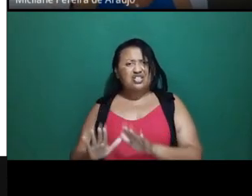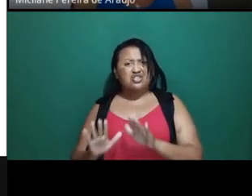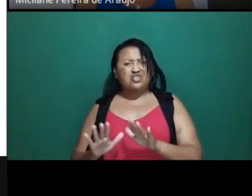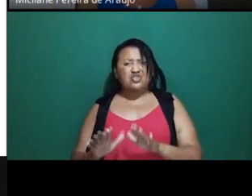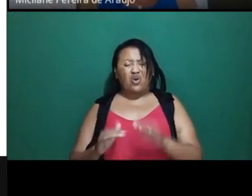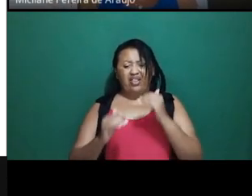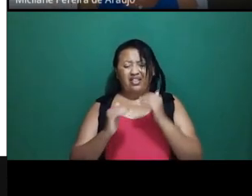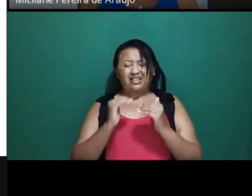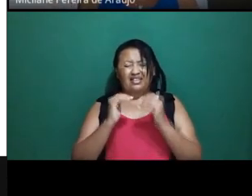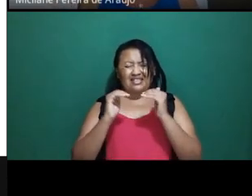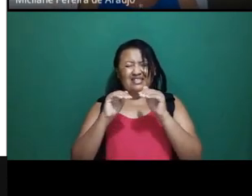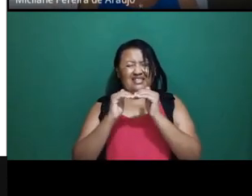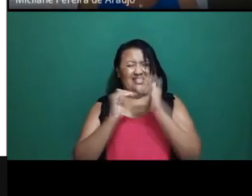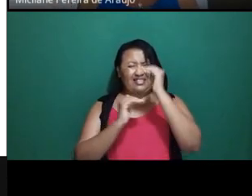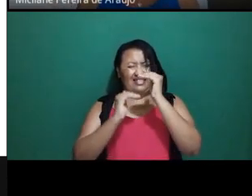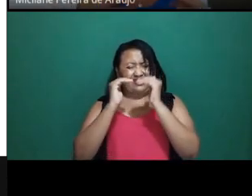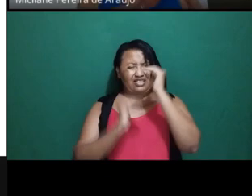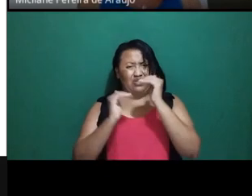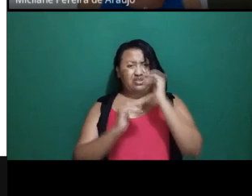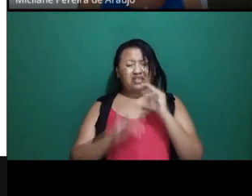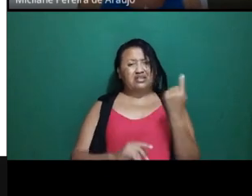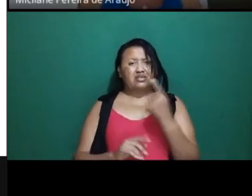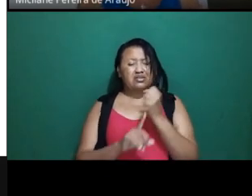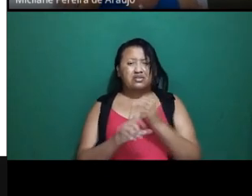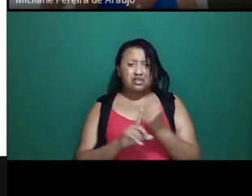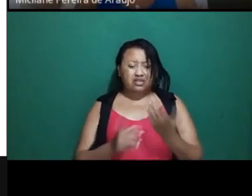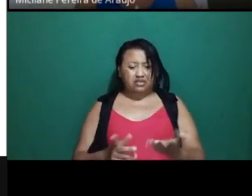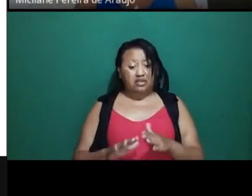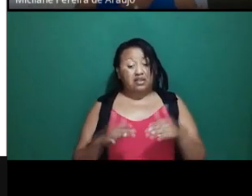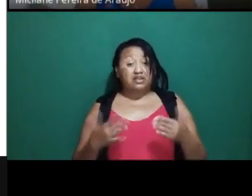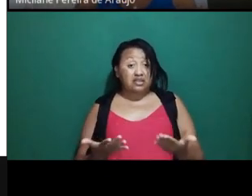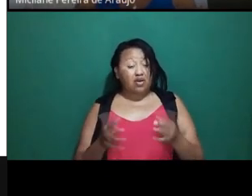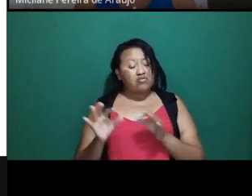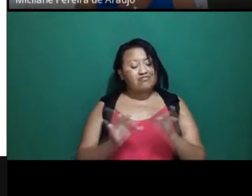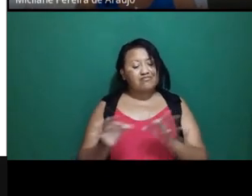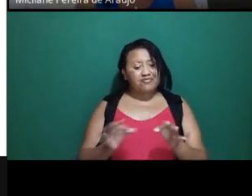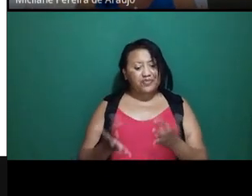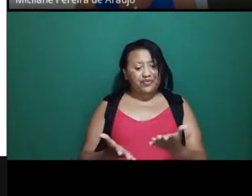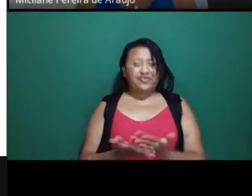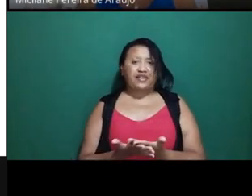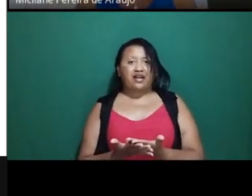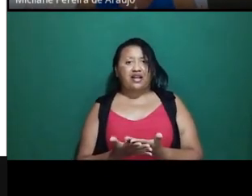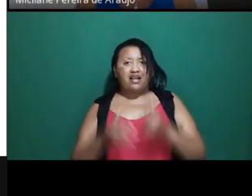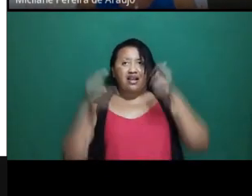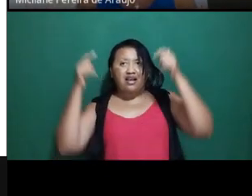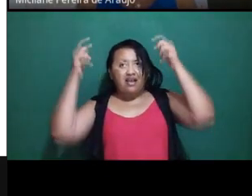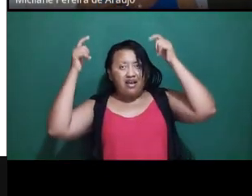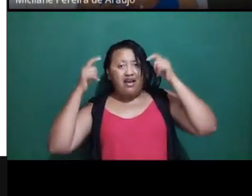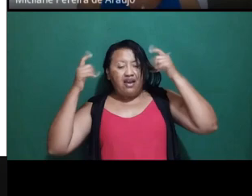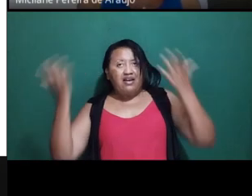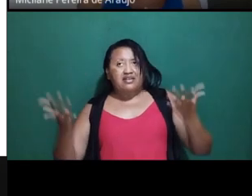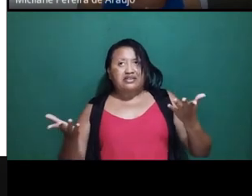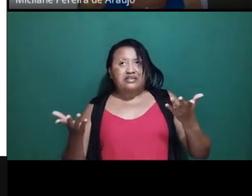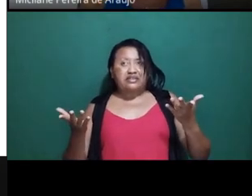de desigualdade da nossa sociedade Ok como consequência disso manutenção de valores patriarcais conservadores